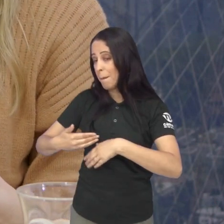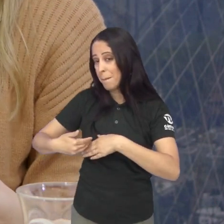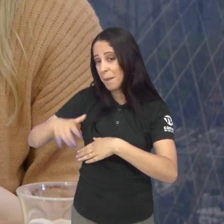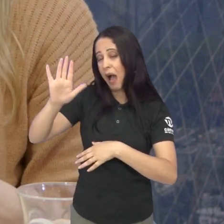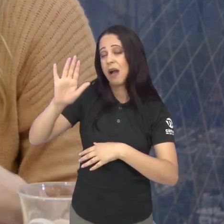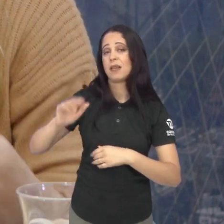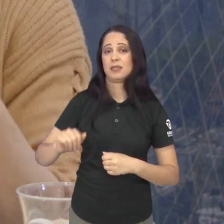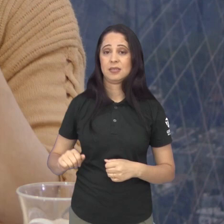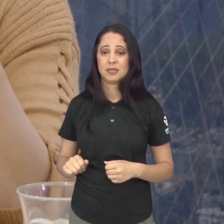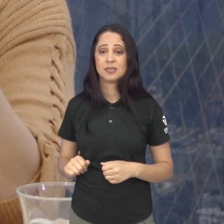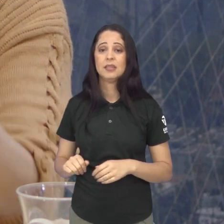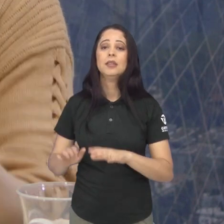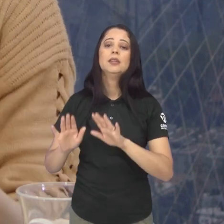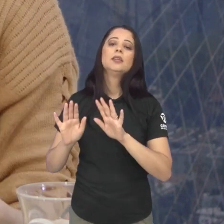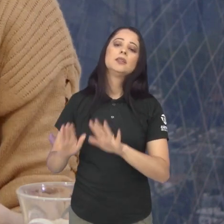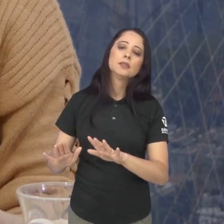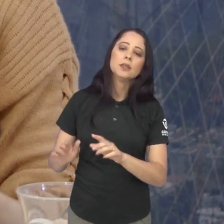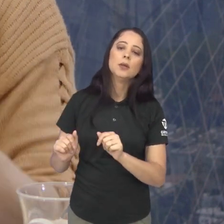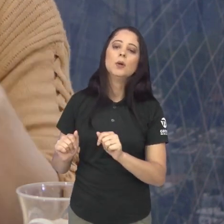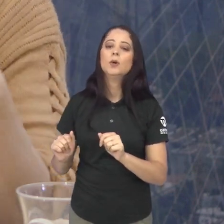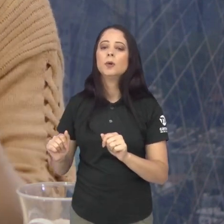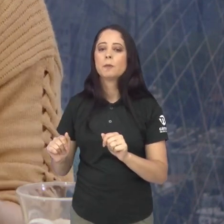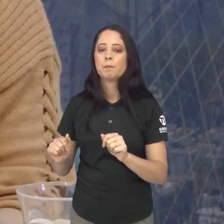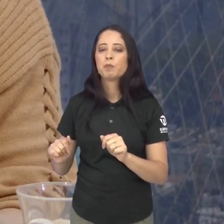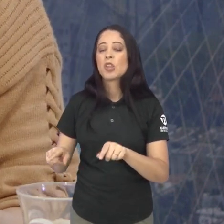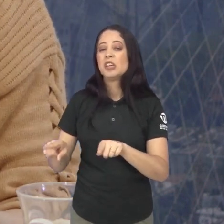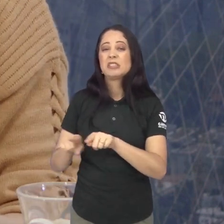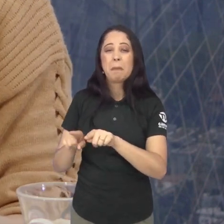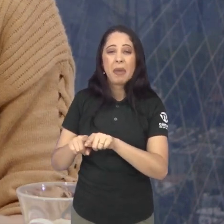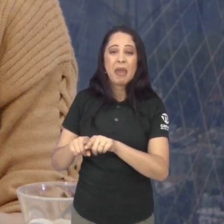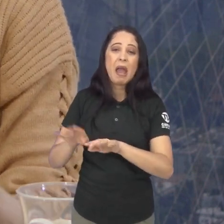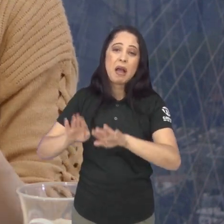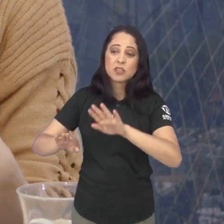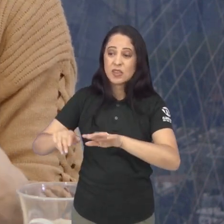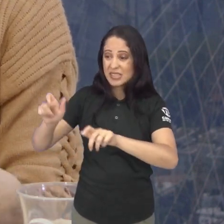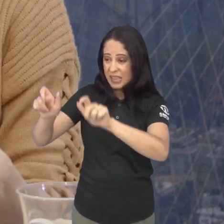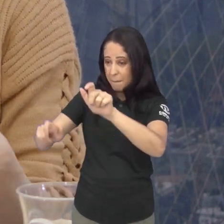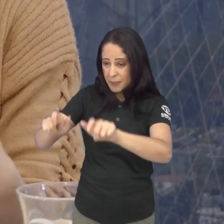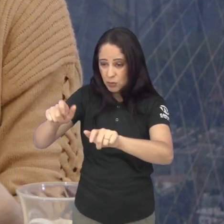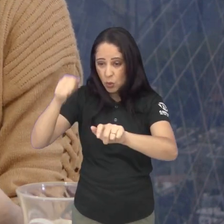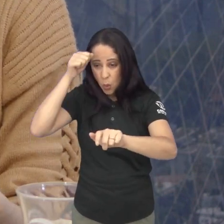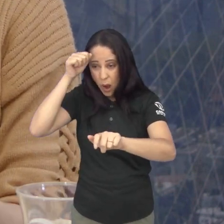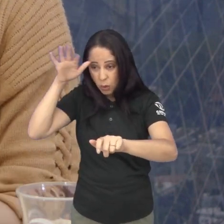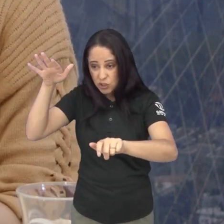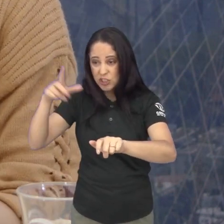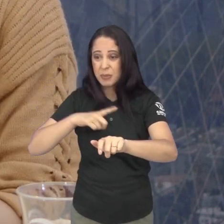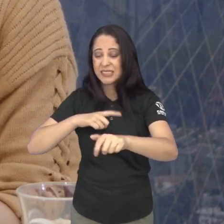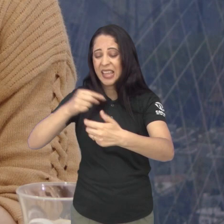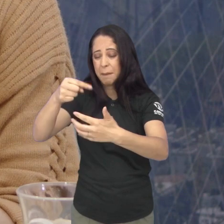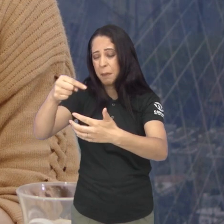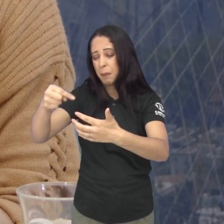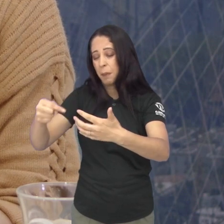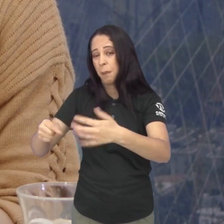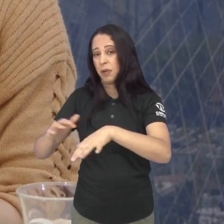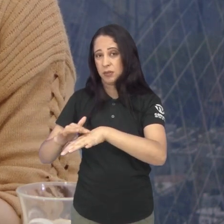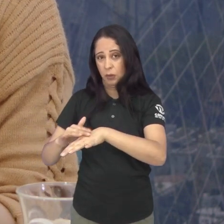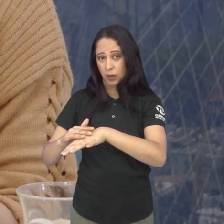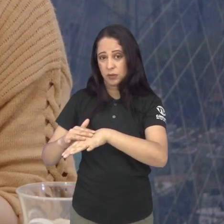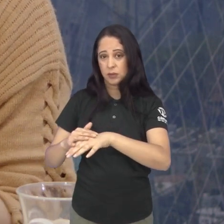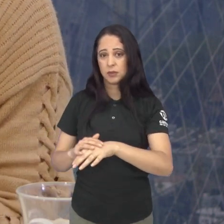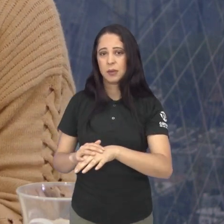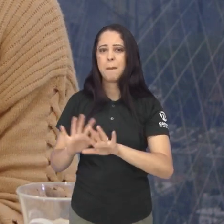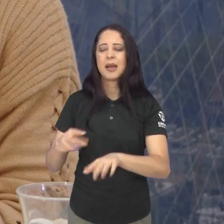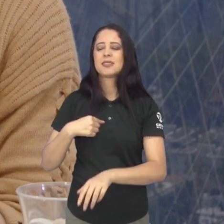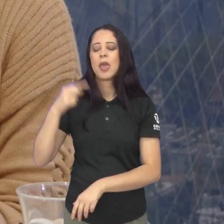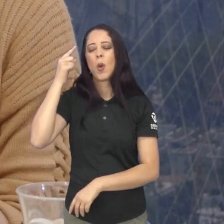seletividade alimentar, muitas vezes com outras comorbidades, então é mais um desafio. Mas assim, o que eu quero para